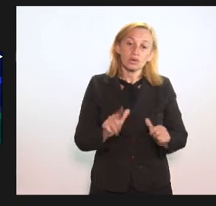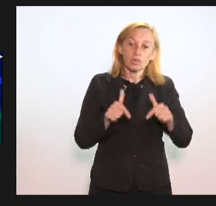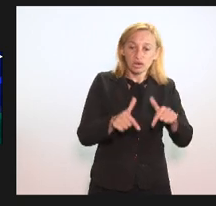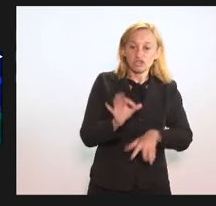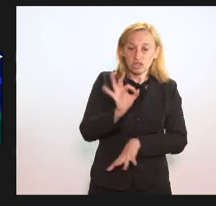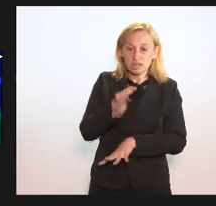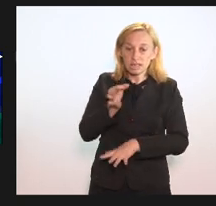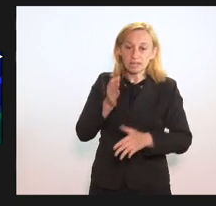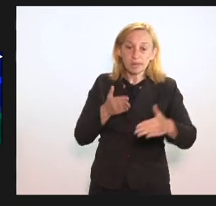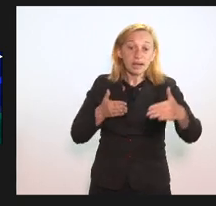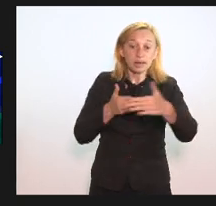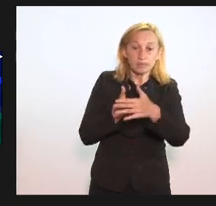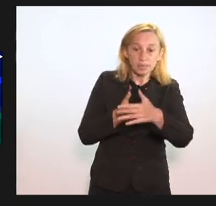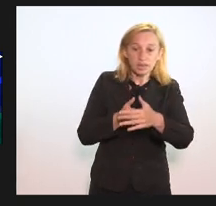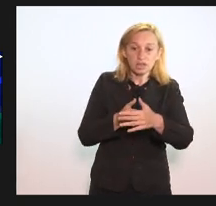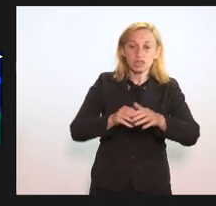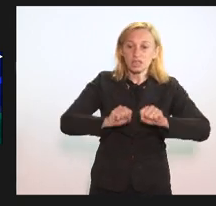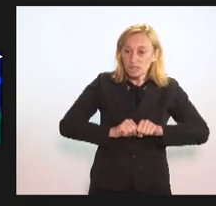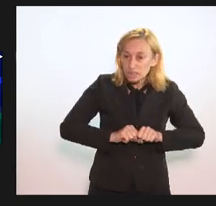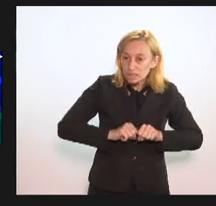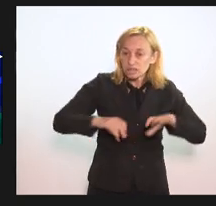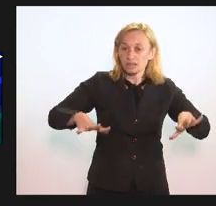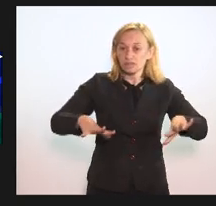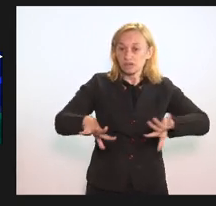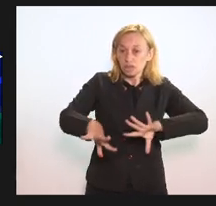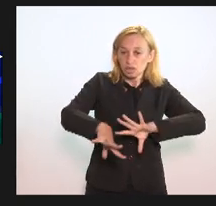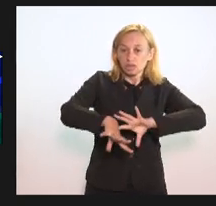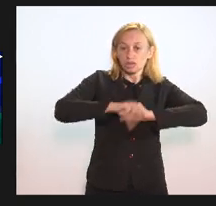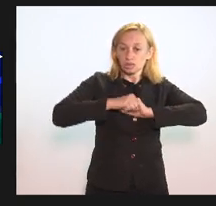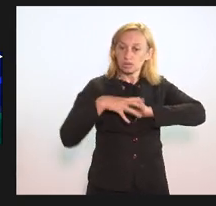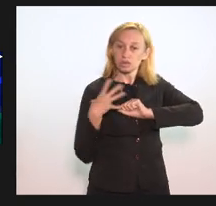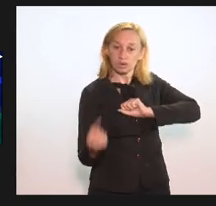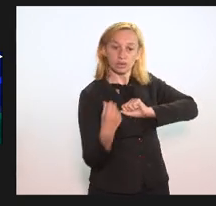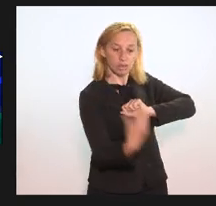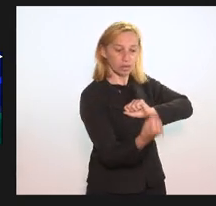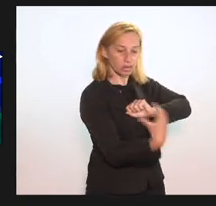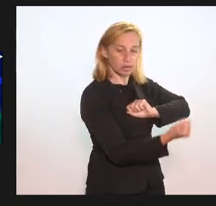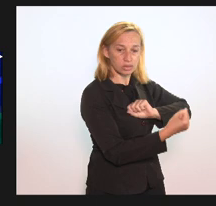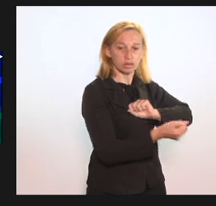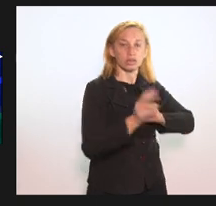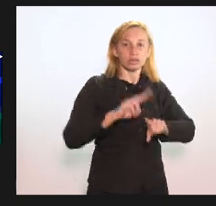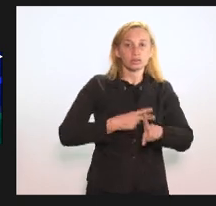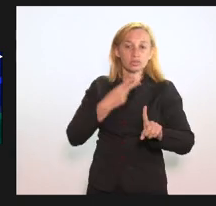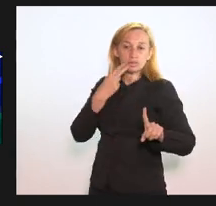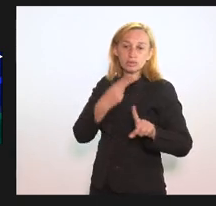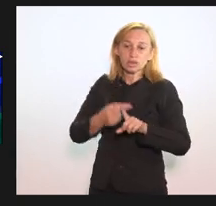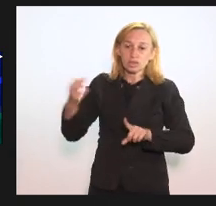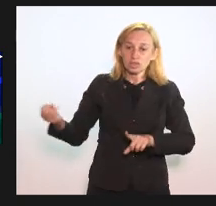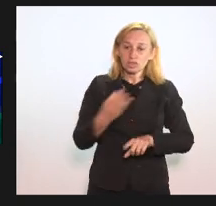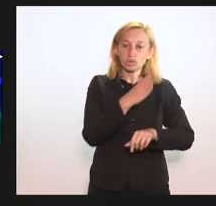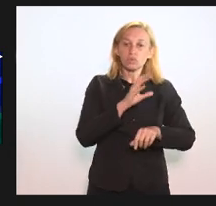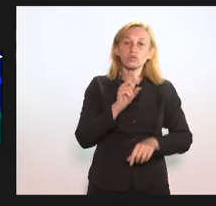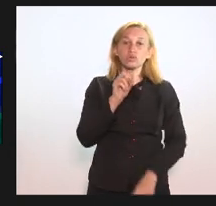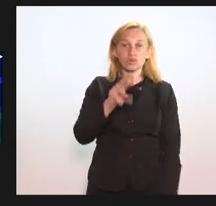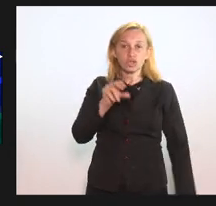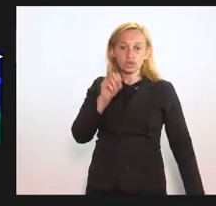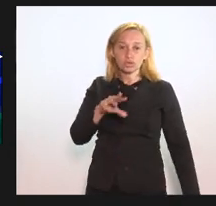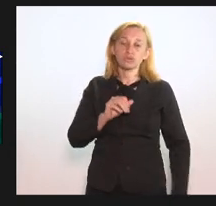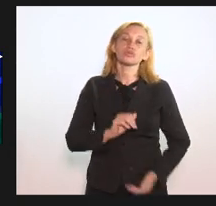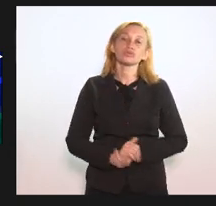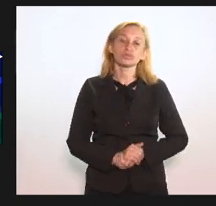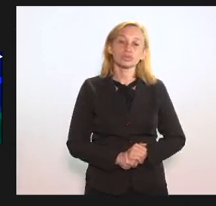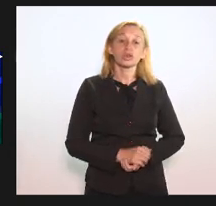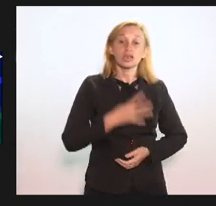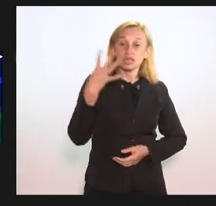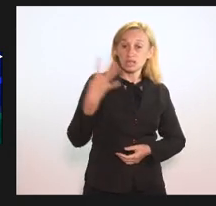para interromper esse ciclo de transmissão e de propagação desse novo vírus dessa